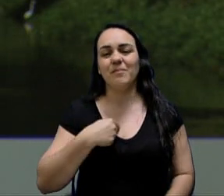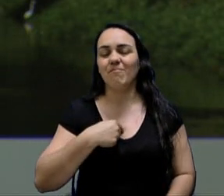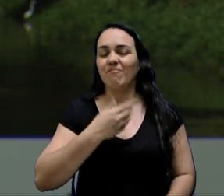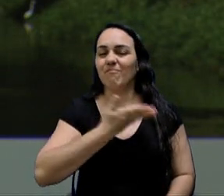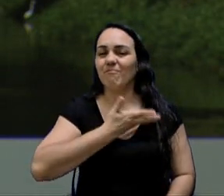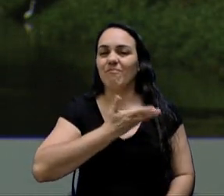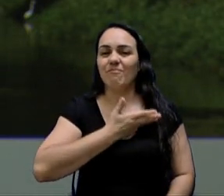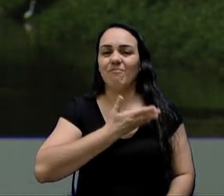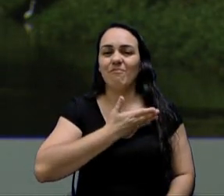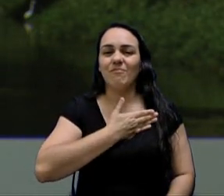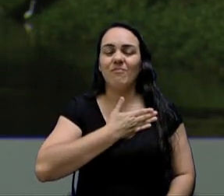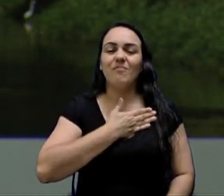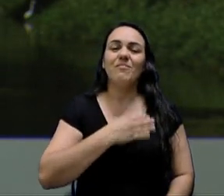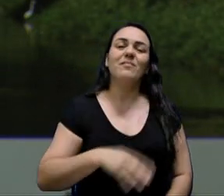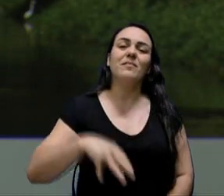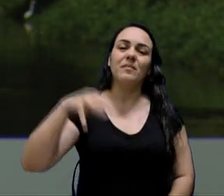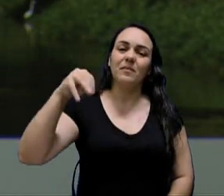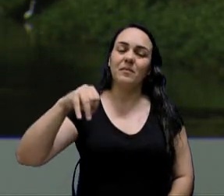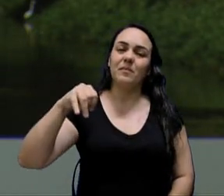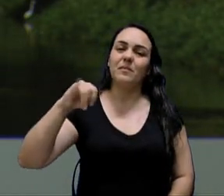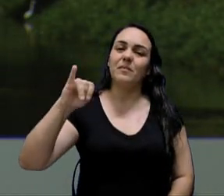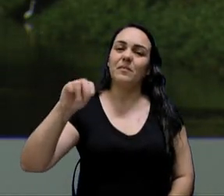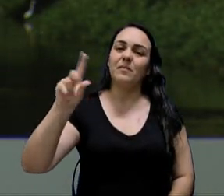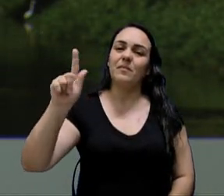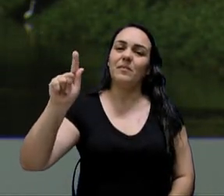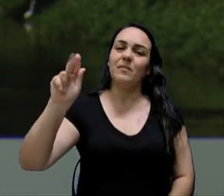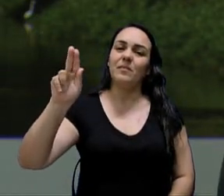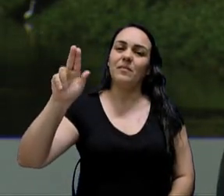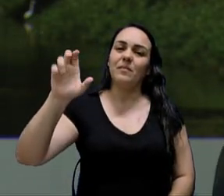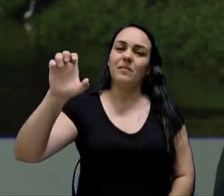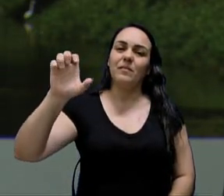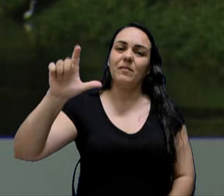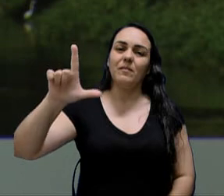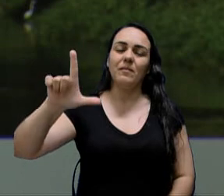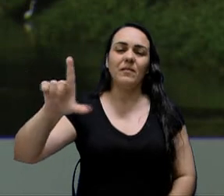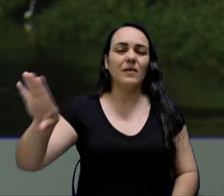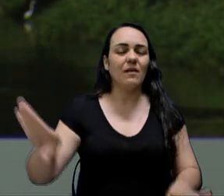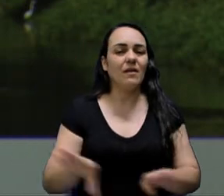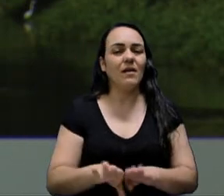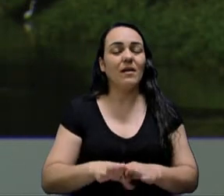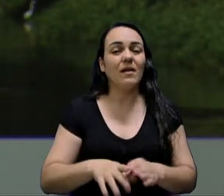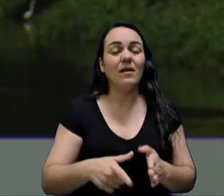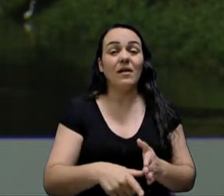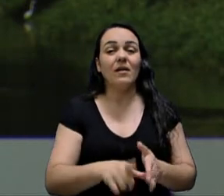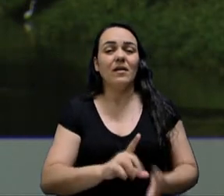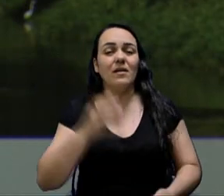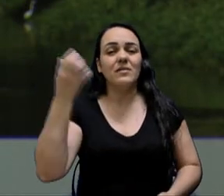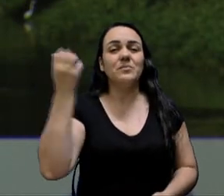Coronel Miguel, que antes de se aposentar, de entrar para a reforma,